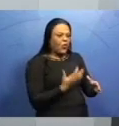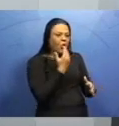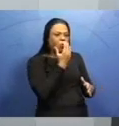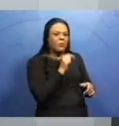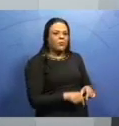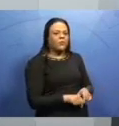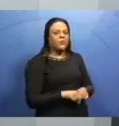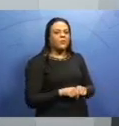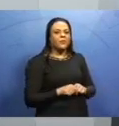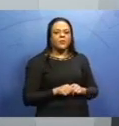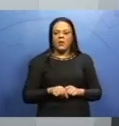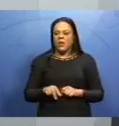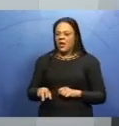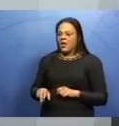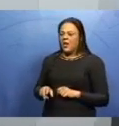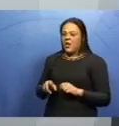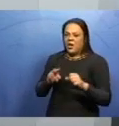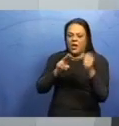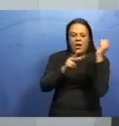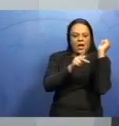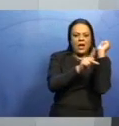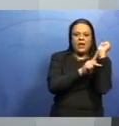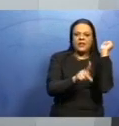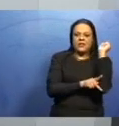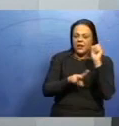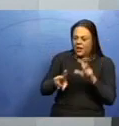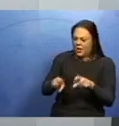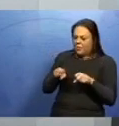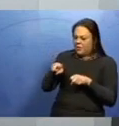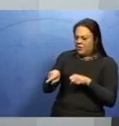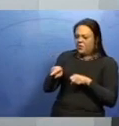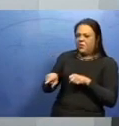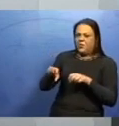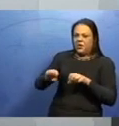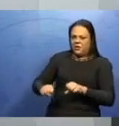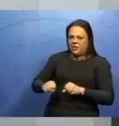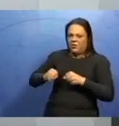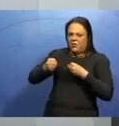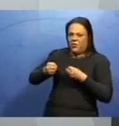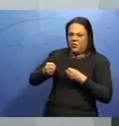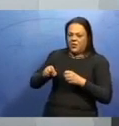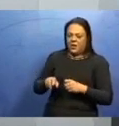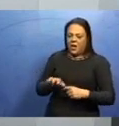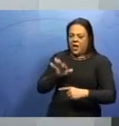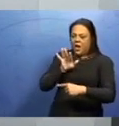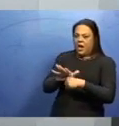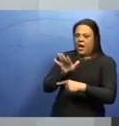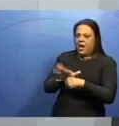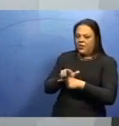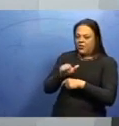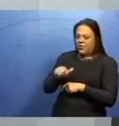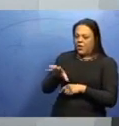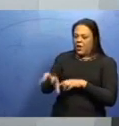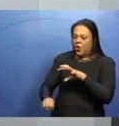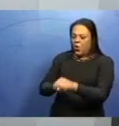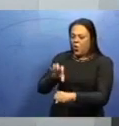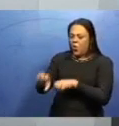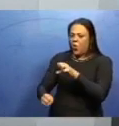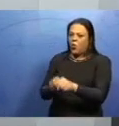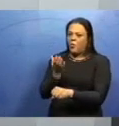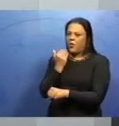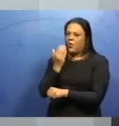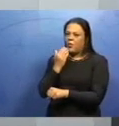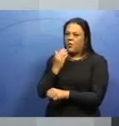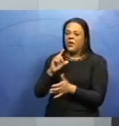A cigarra percebeu o esforço da formiga e lhe ajudou na colheita de alimentos e juntas saborearam